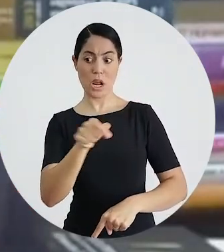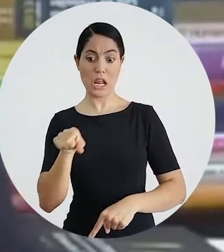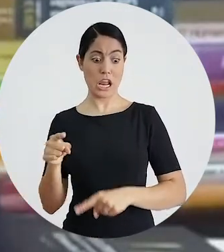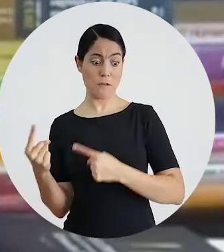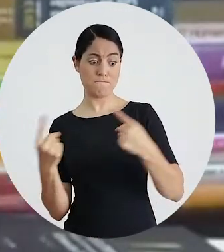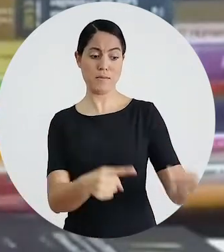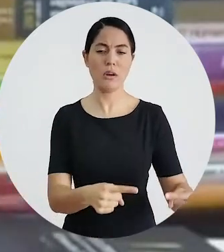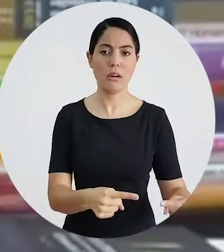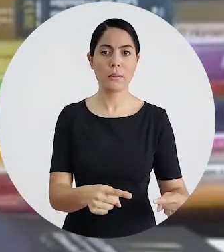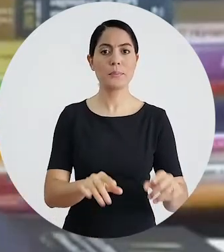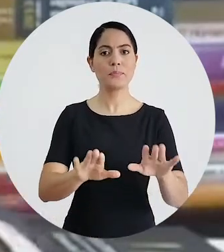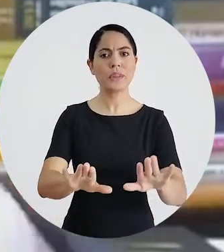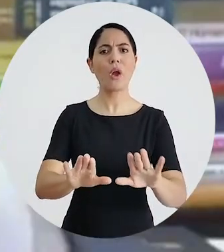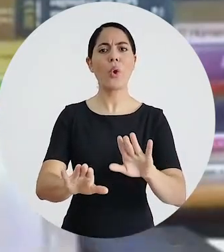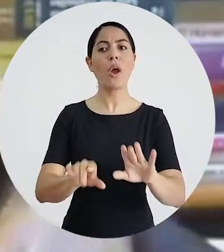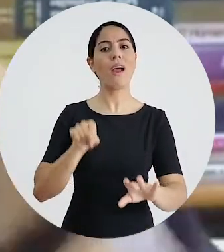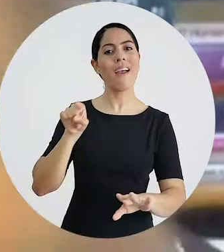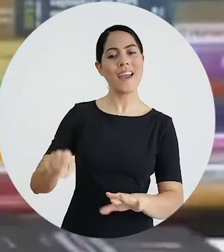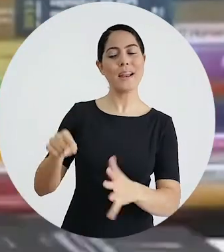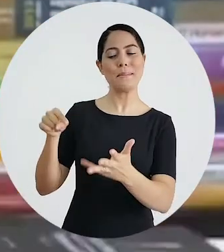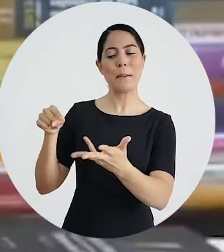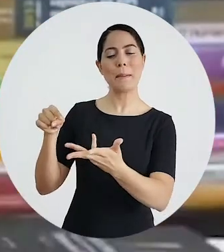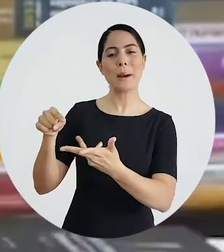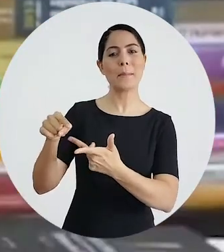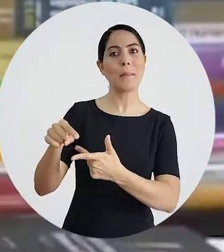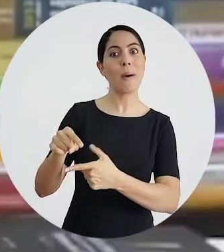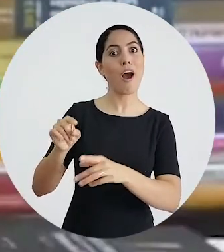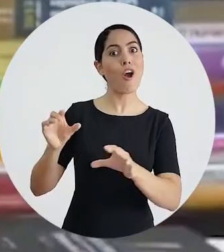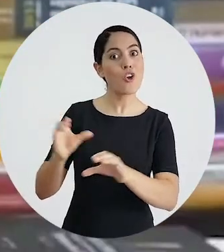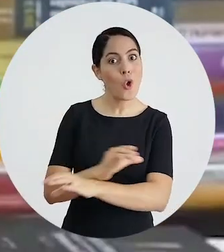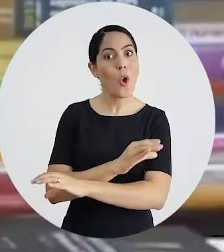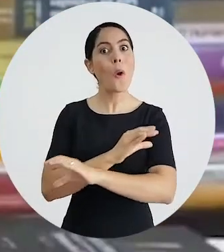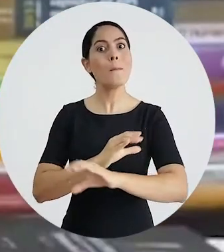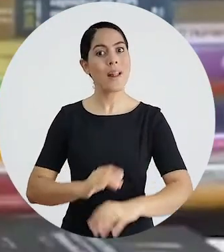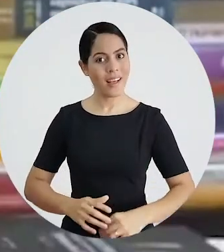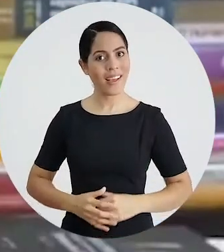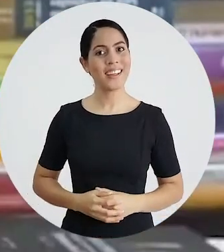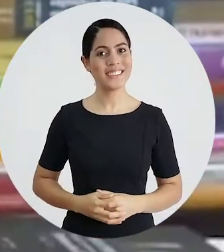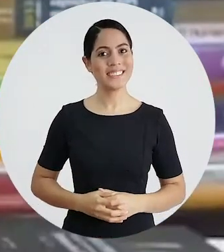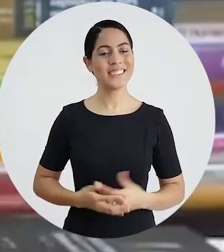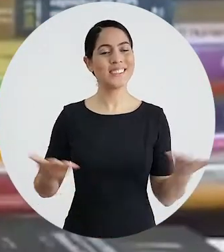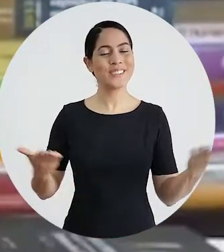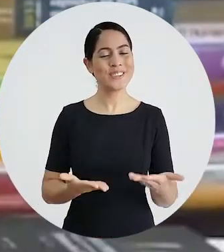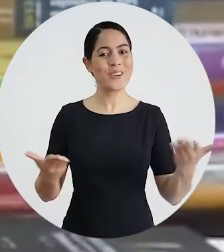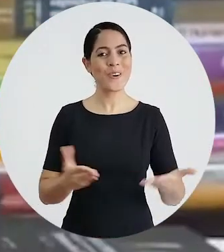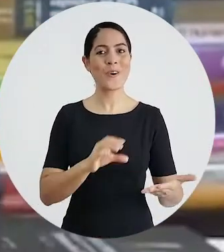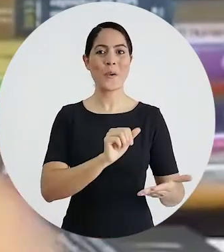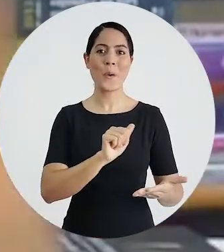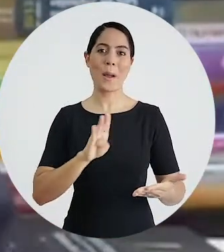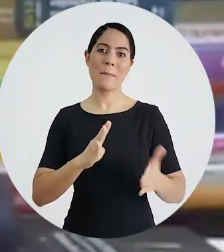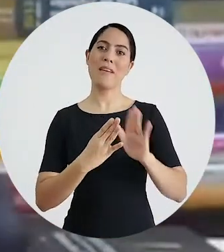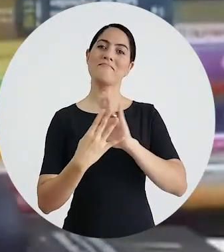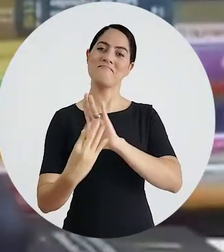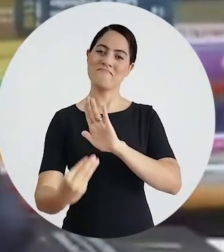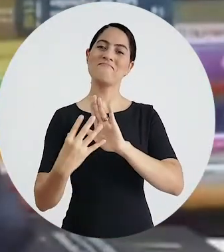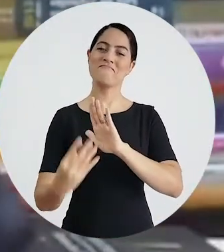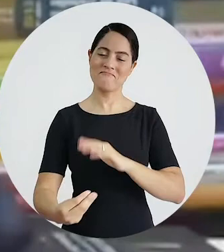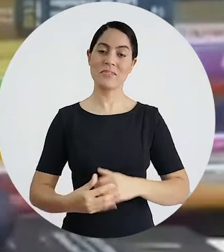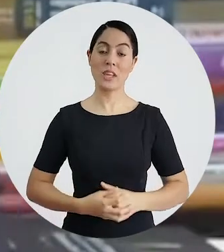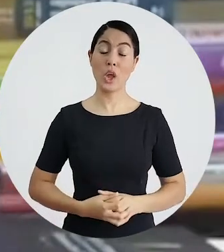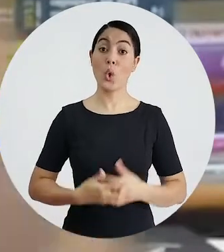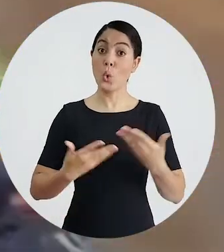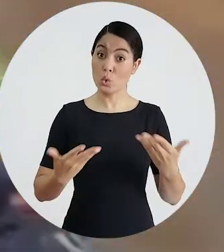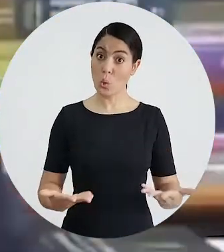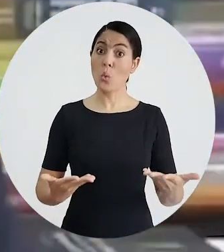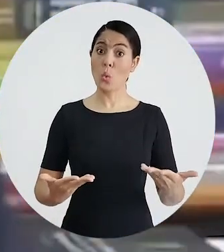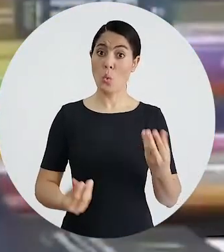de Floriano. Então, o Rui é essa figura completa que bem traduz o que hoje a ordem é, e,